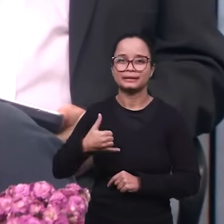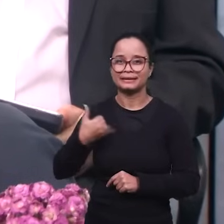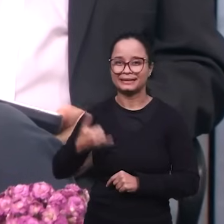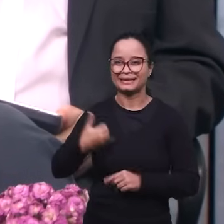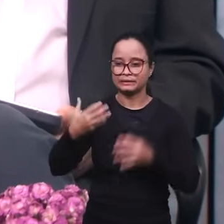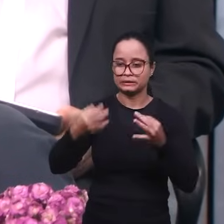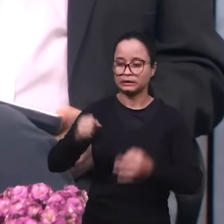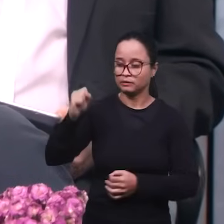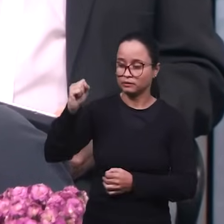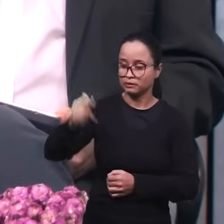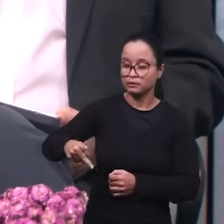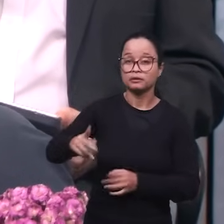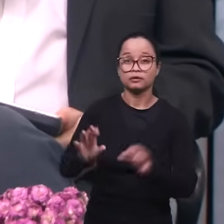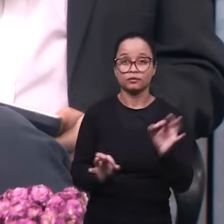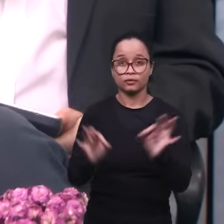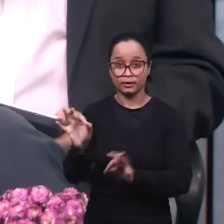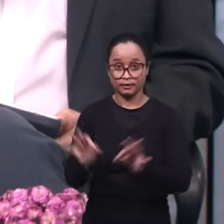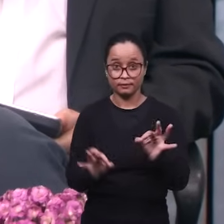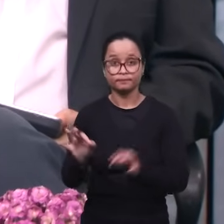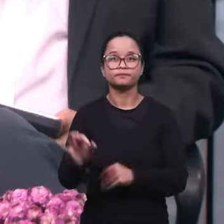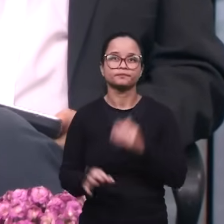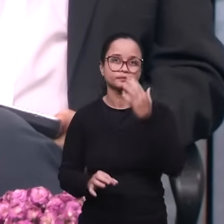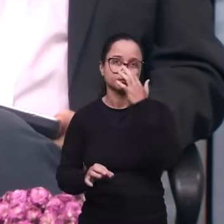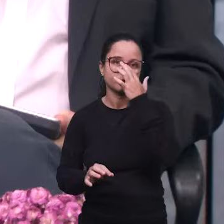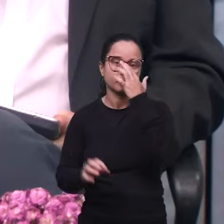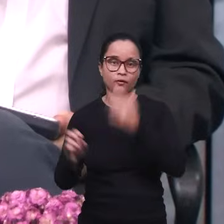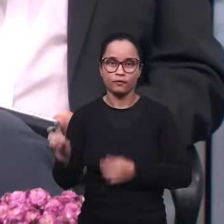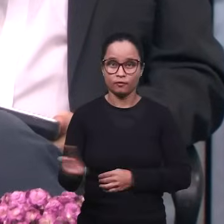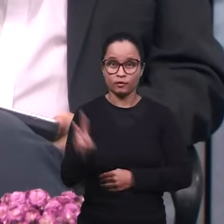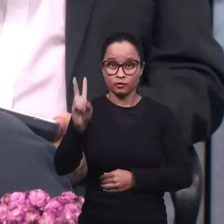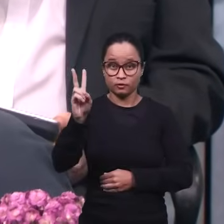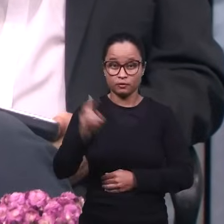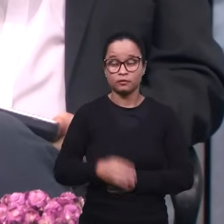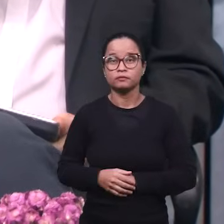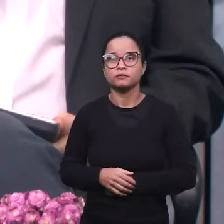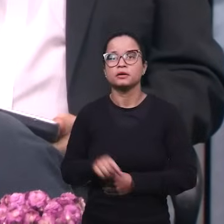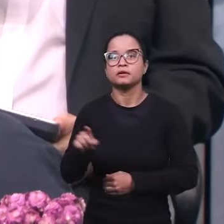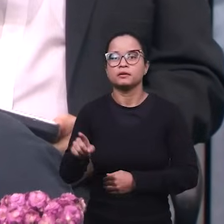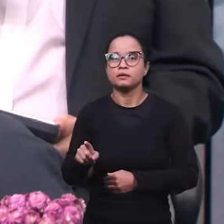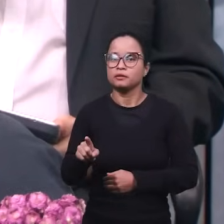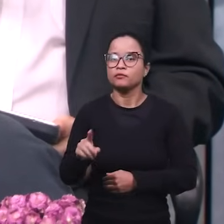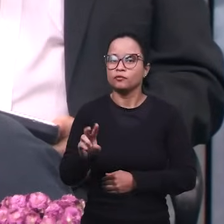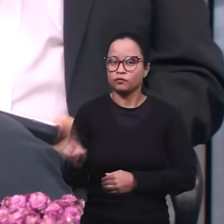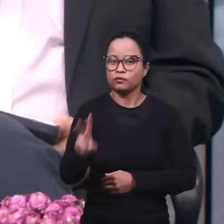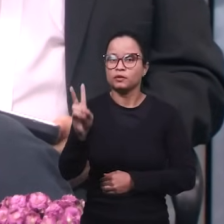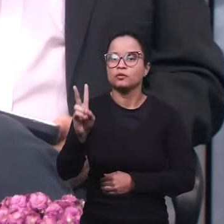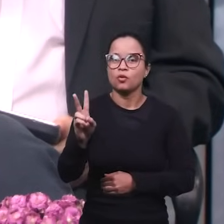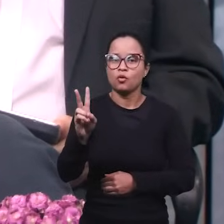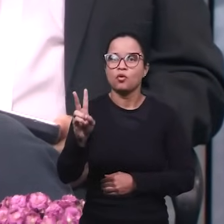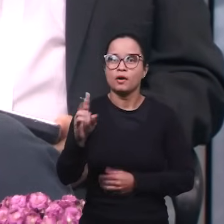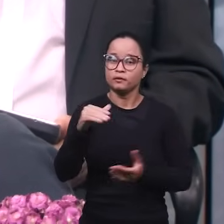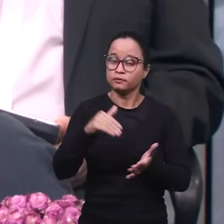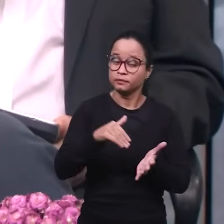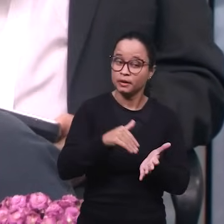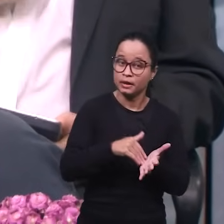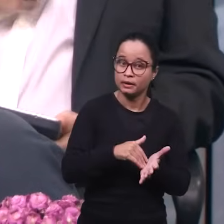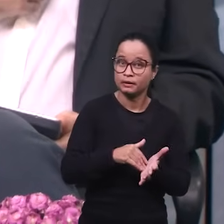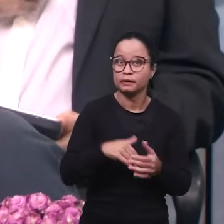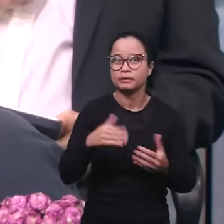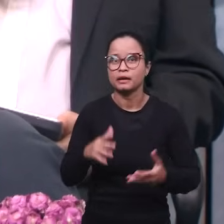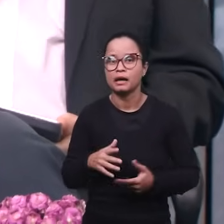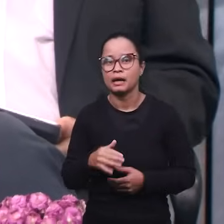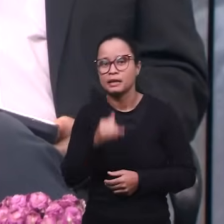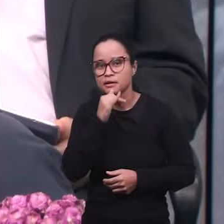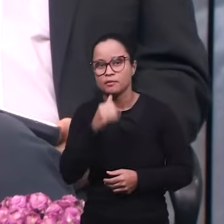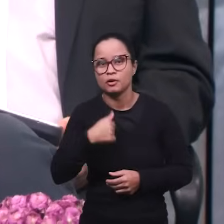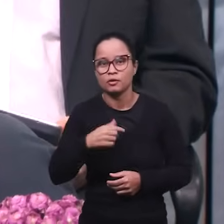de se aposentar, ou que ele planeja se aposentar, aquele valor que ele vai recolher é um valor pequeno. É diferente, por exemplo, eu